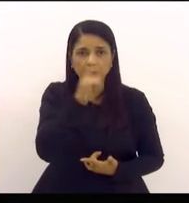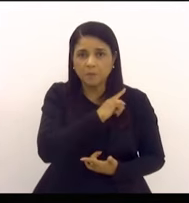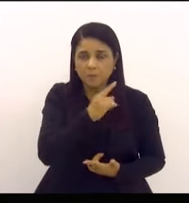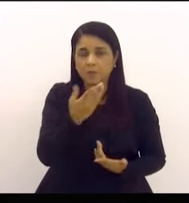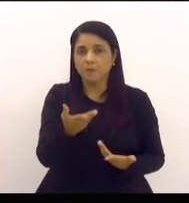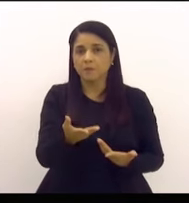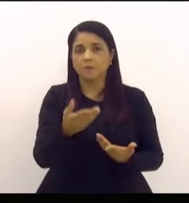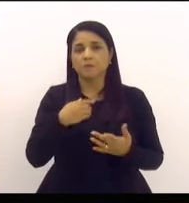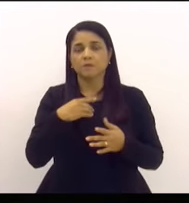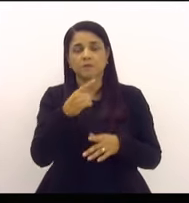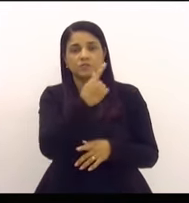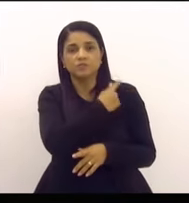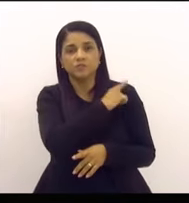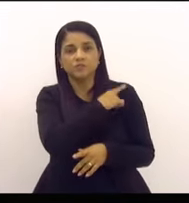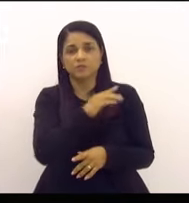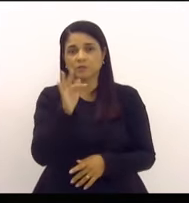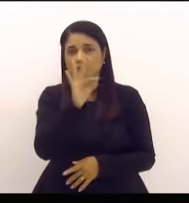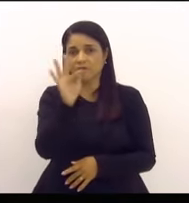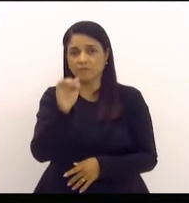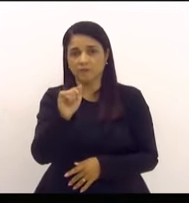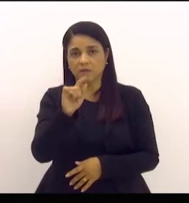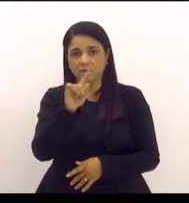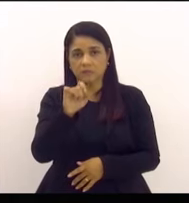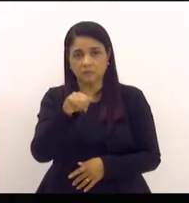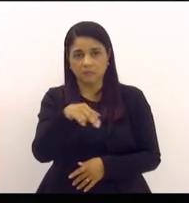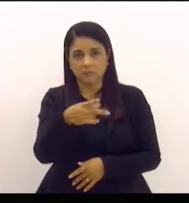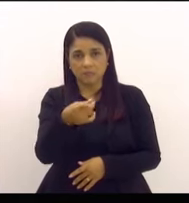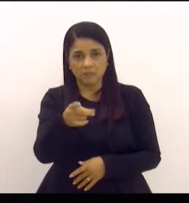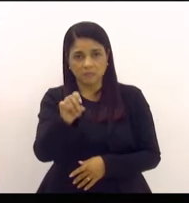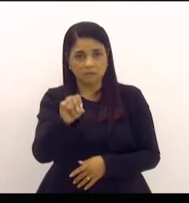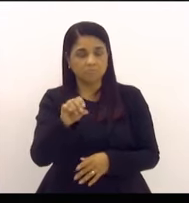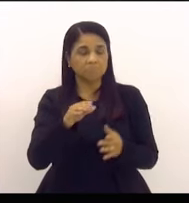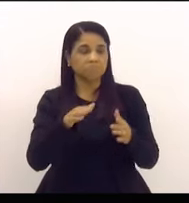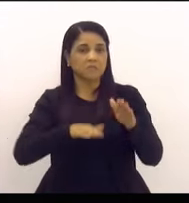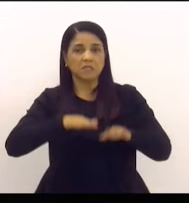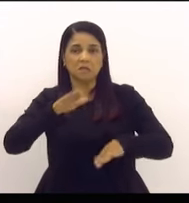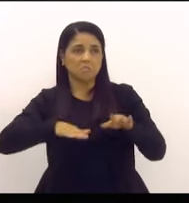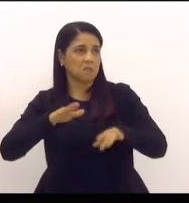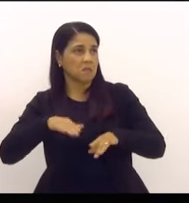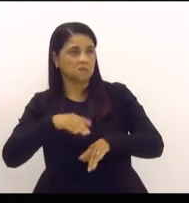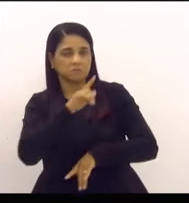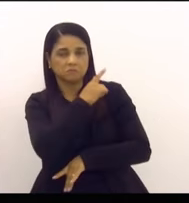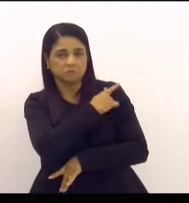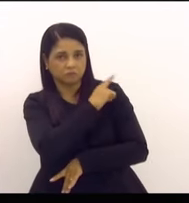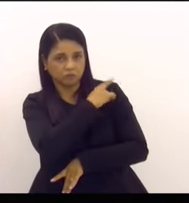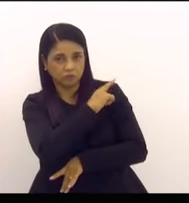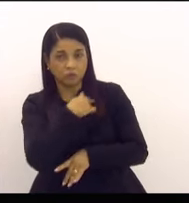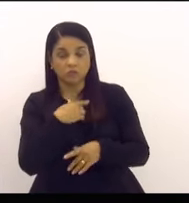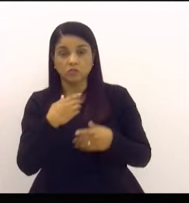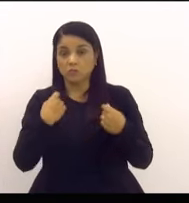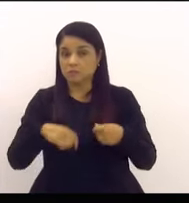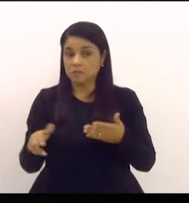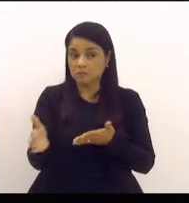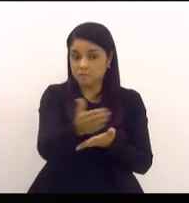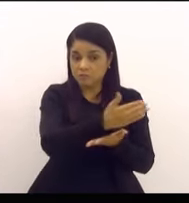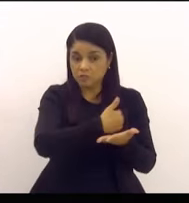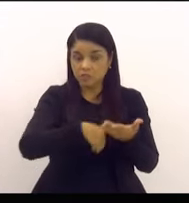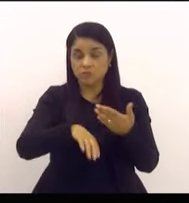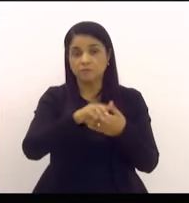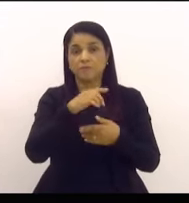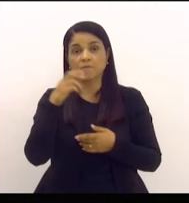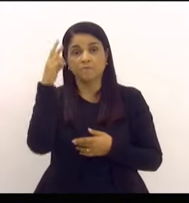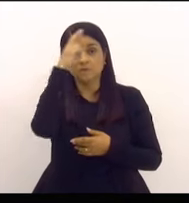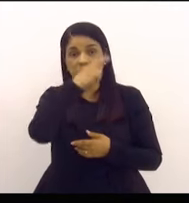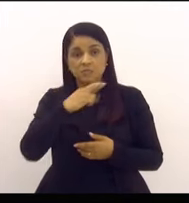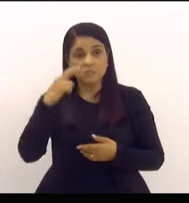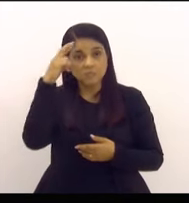permanece ali na gestão da Fazenda, independente da gestão. A gente precisa entender que a gente fala de um regime de recuperação fiscal